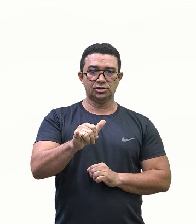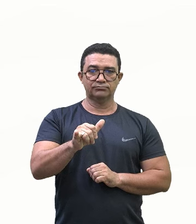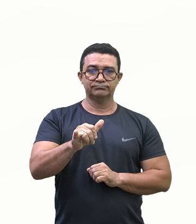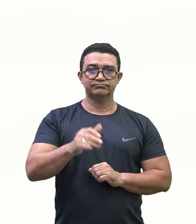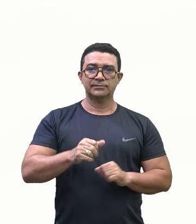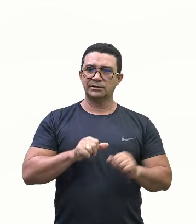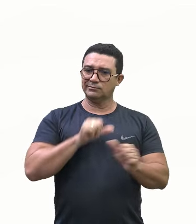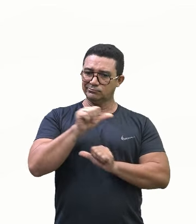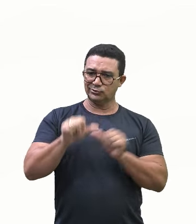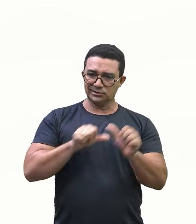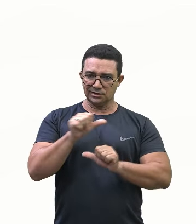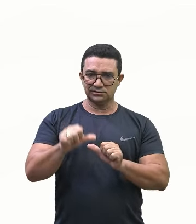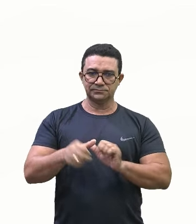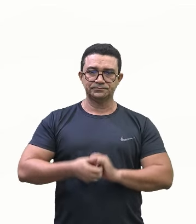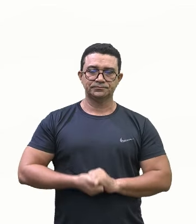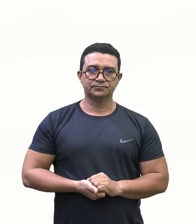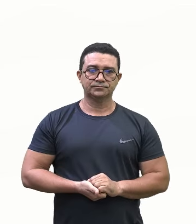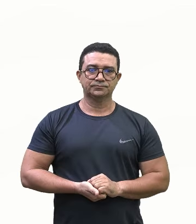trânsito.